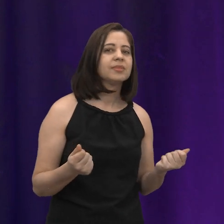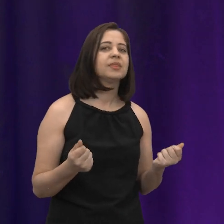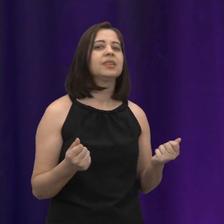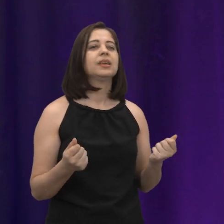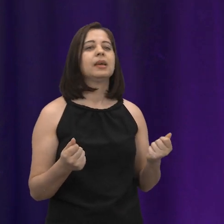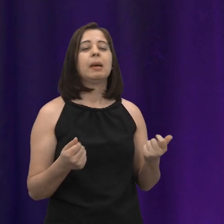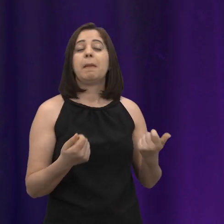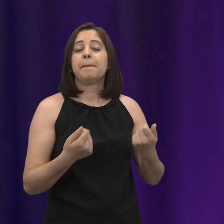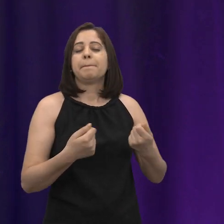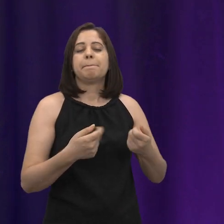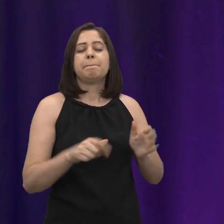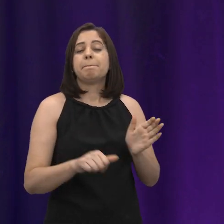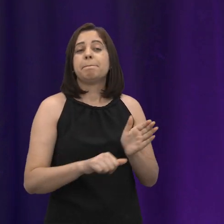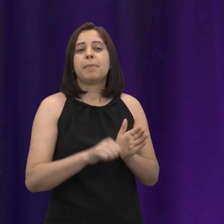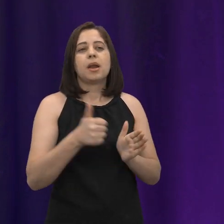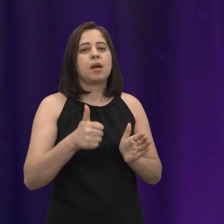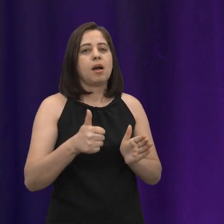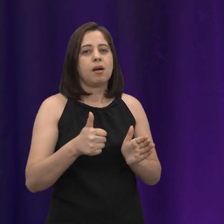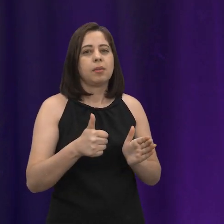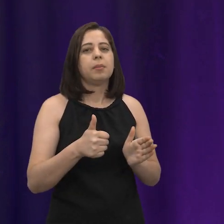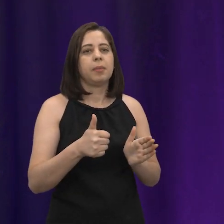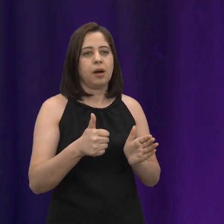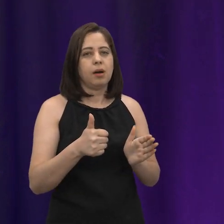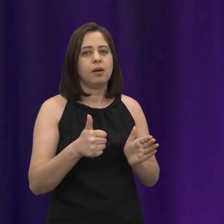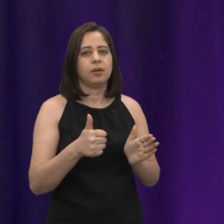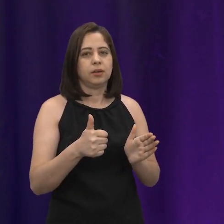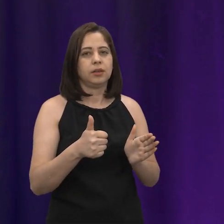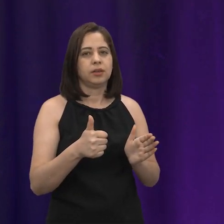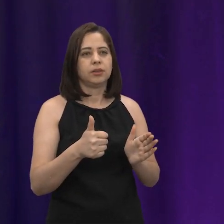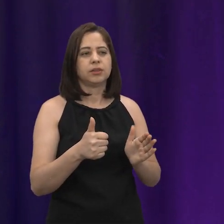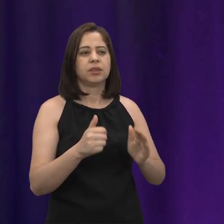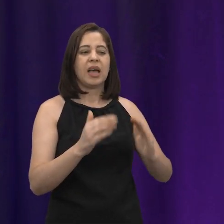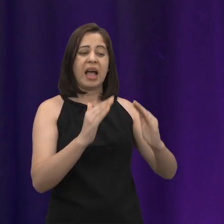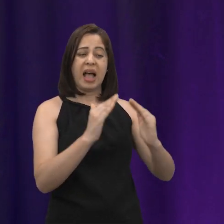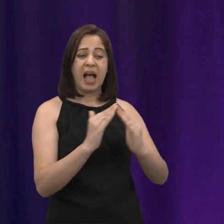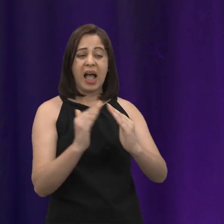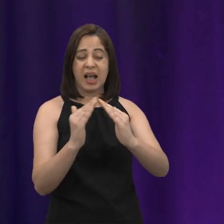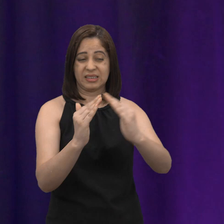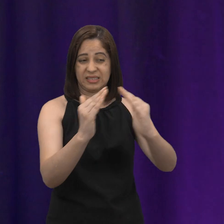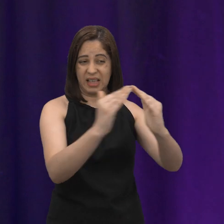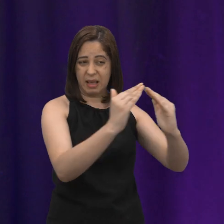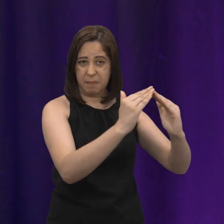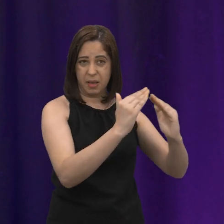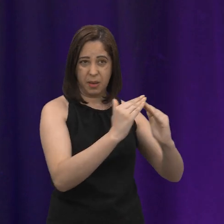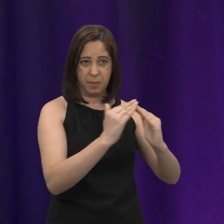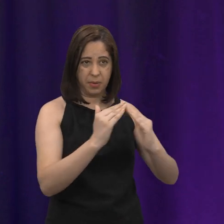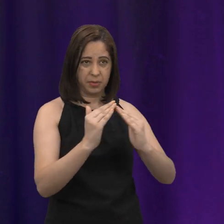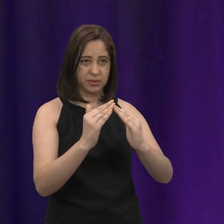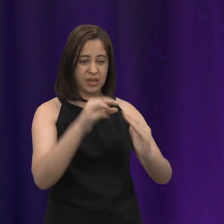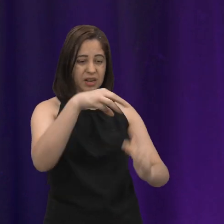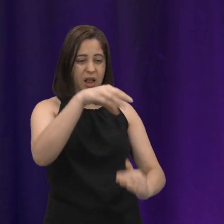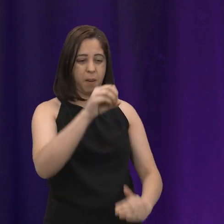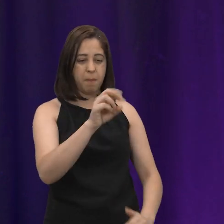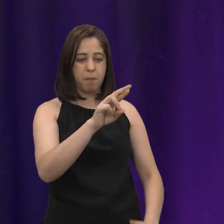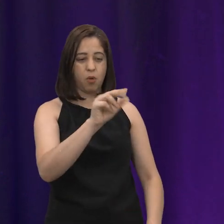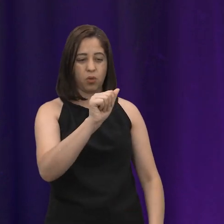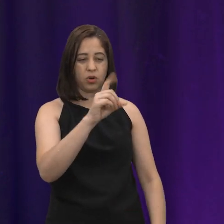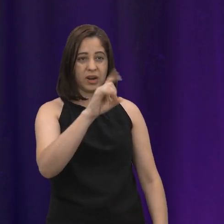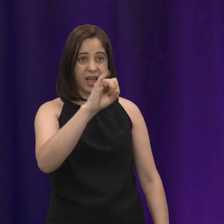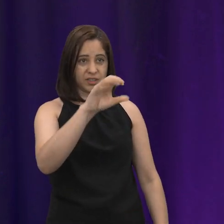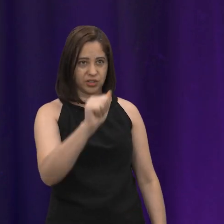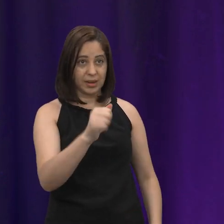um reconhecimento que, embora ele tenha algumas divergências nessa compreensão do que seria primeiro o